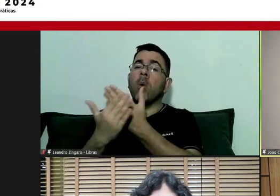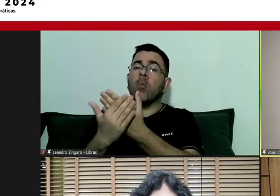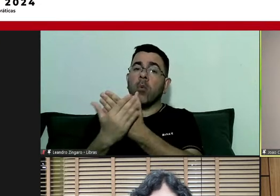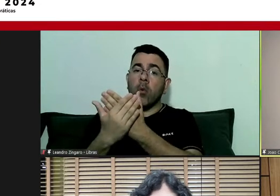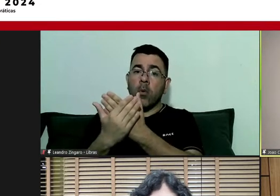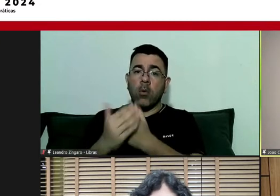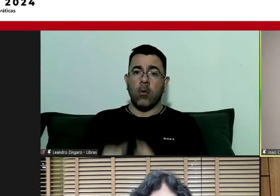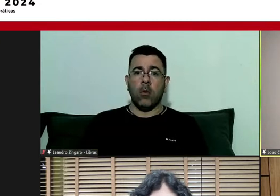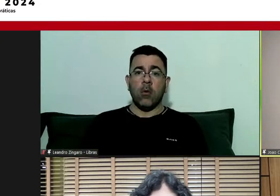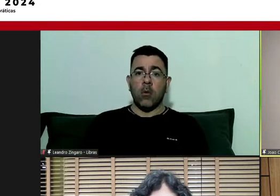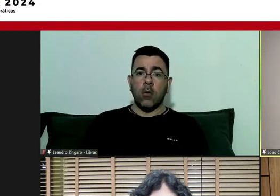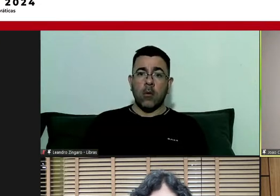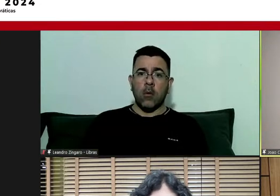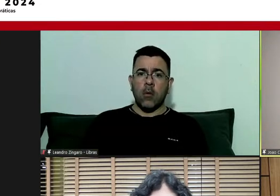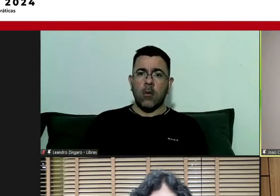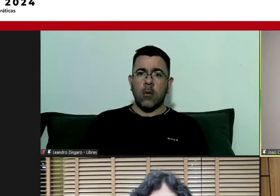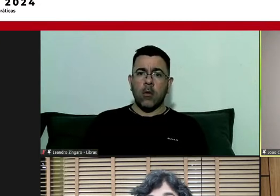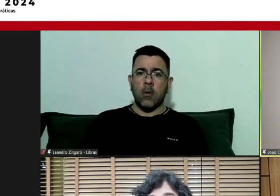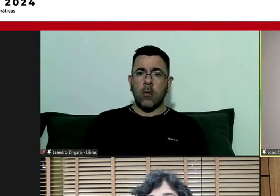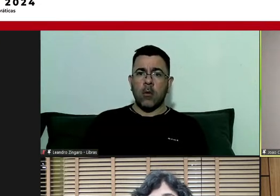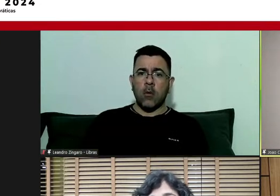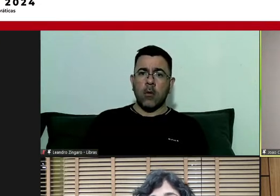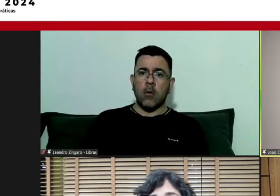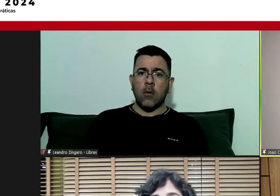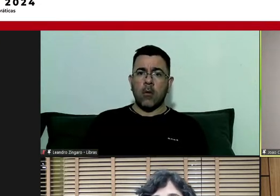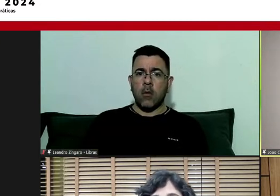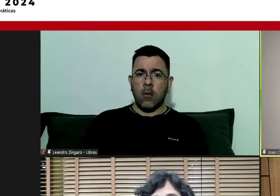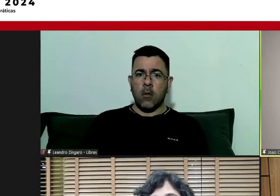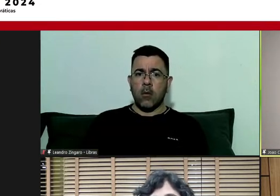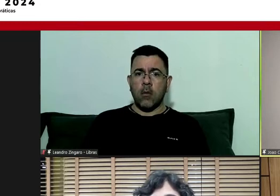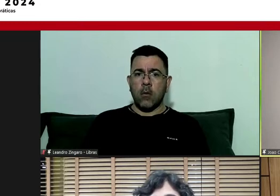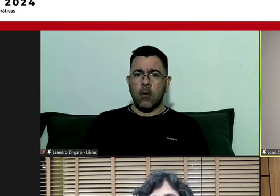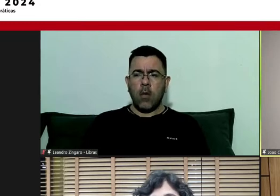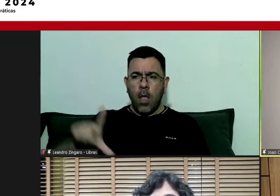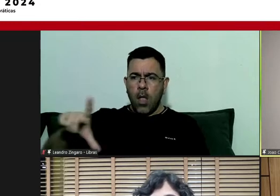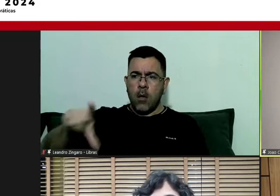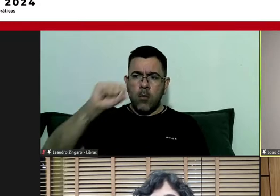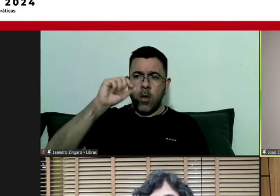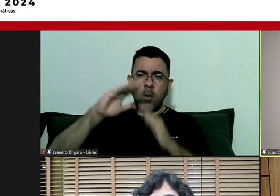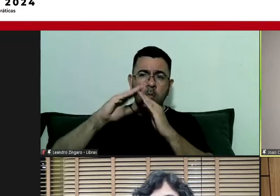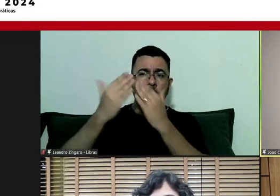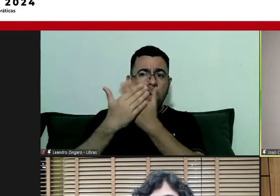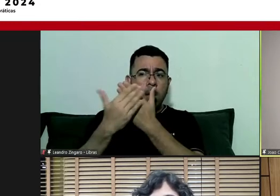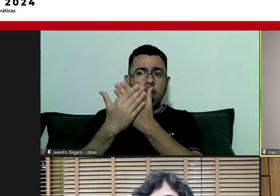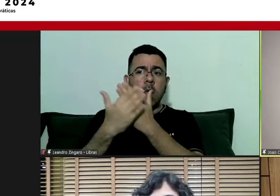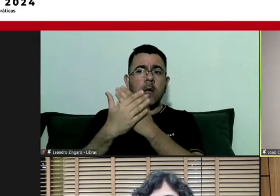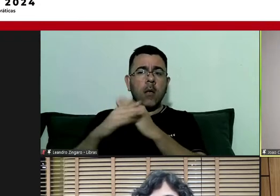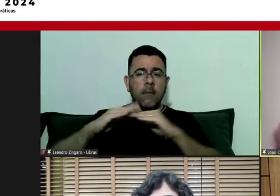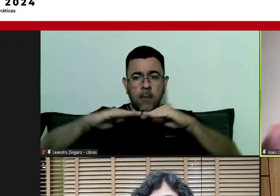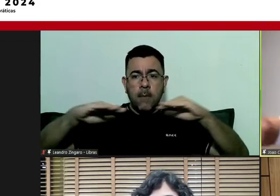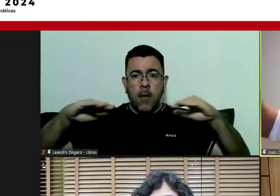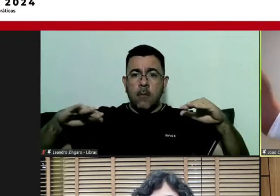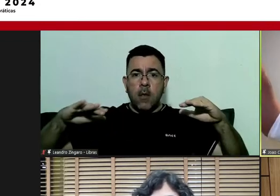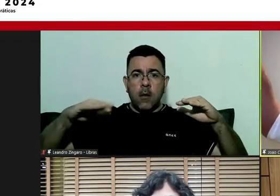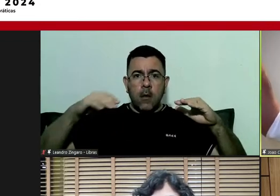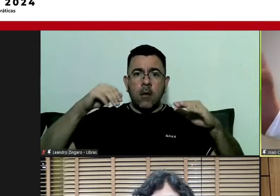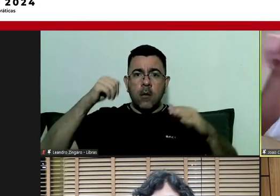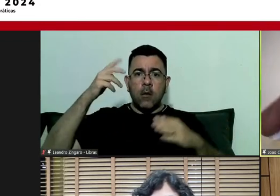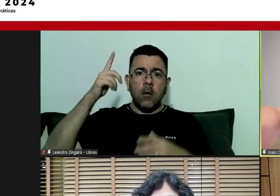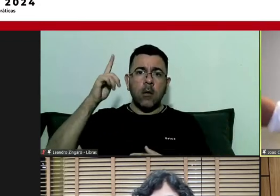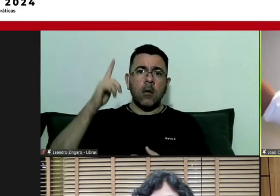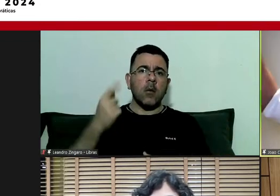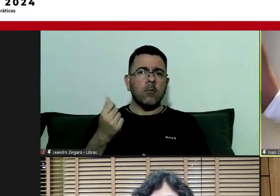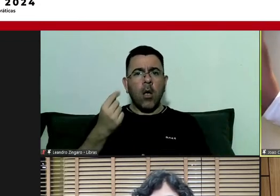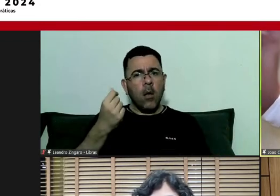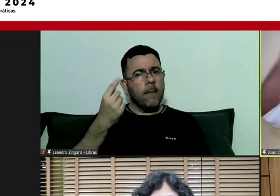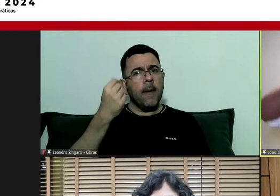matrícula ele pode fazer isso de forma proativa entendeu E aí eh naturalmente isso vai bonificar ele para ele